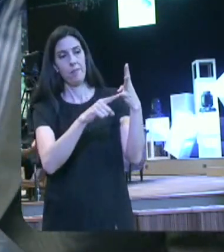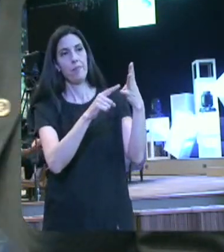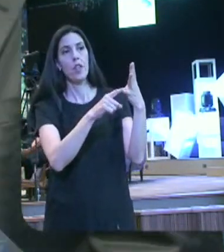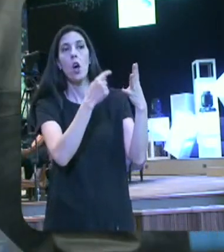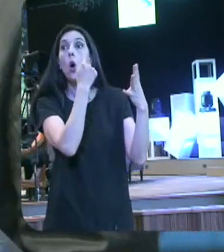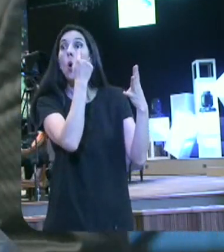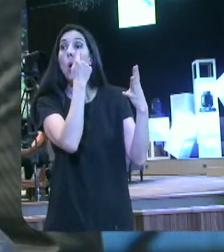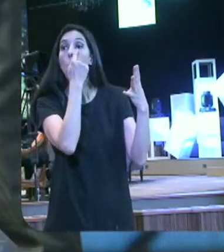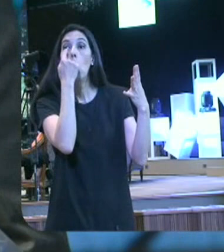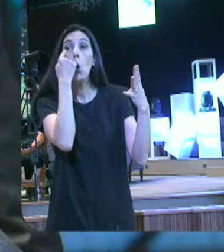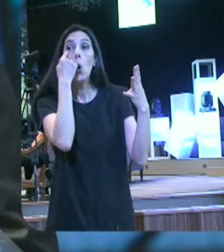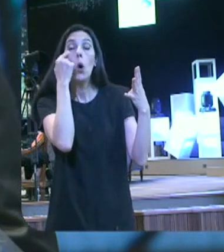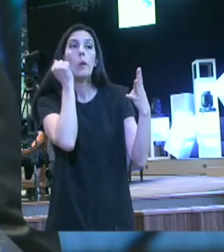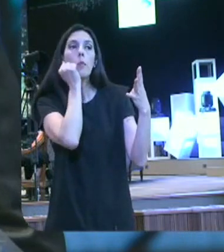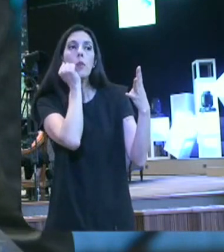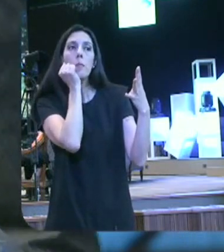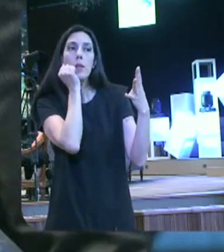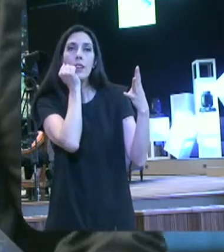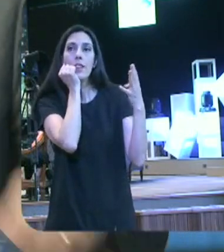mãe.